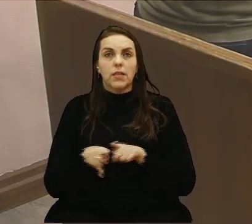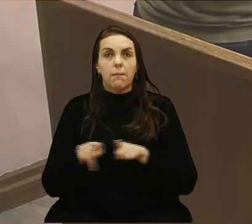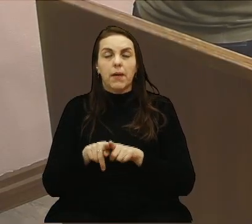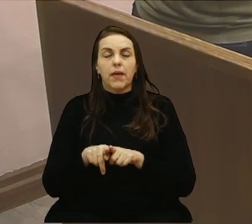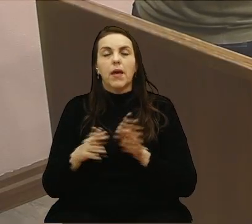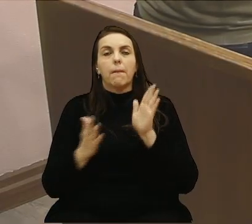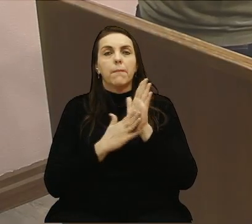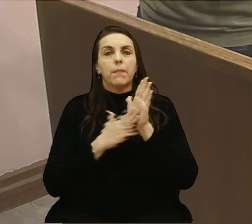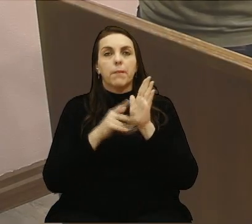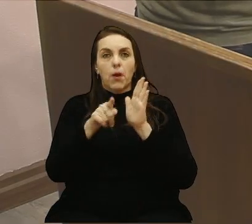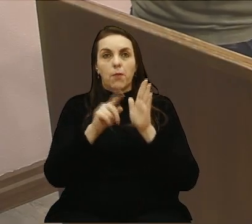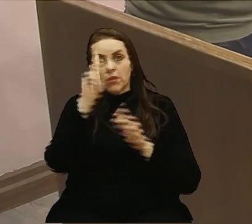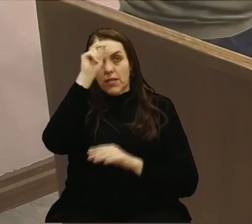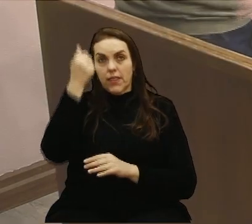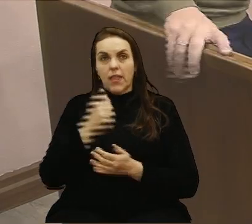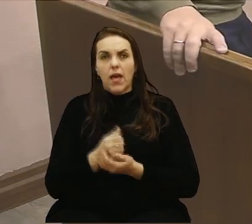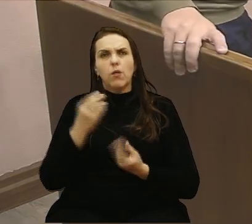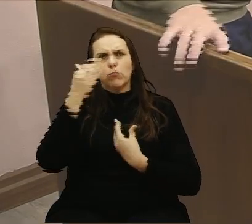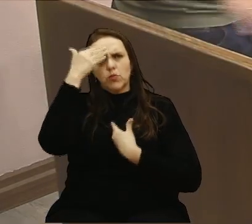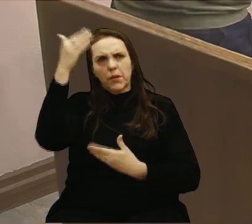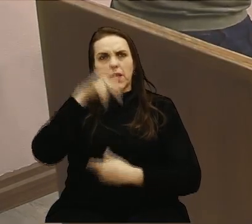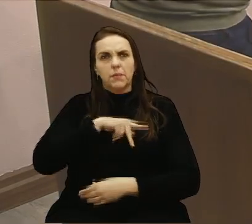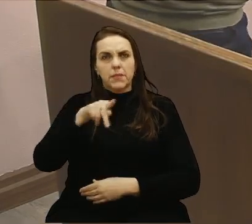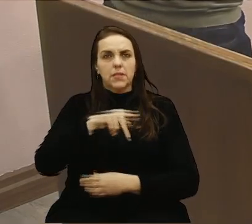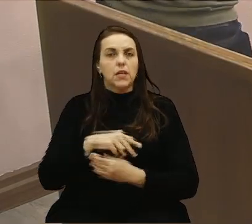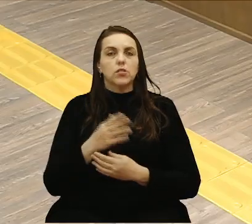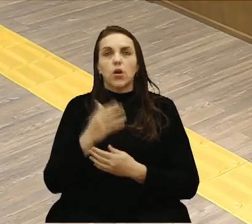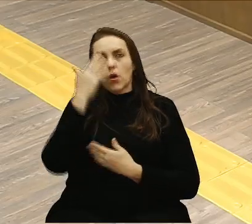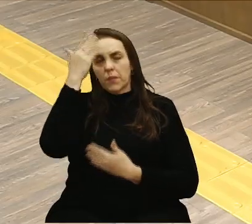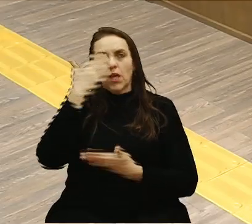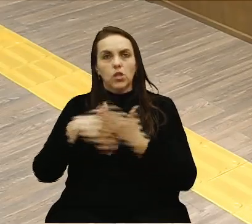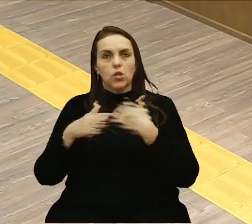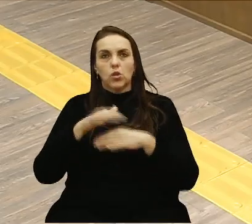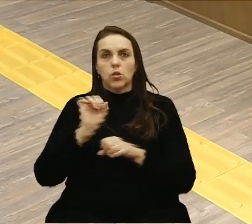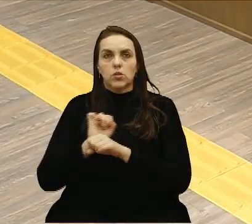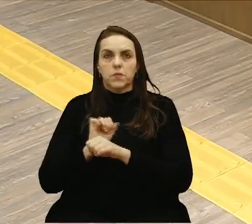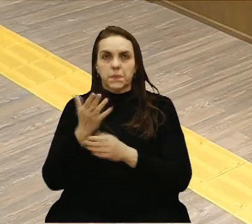dessa ideia. Muito obrigado, presidente. Obrigado a todos que aguardaram. Obrigada, vereador Cláudio.